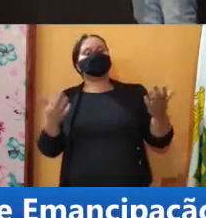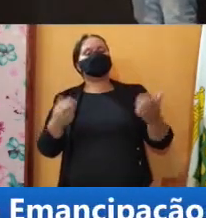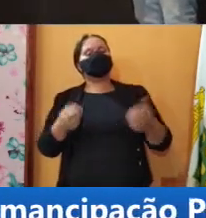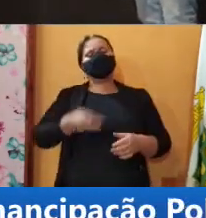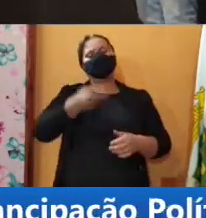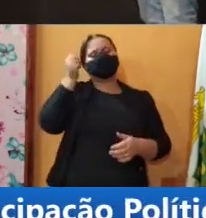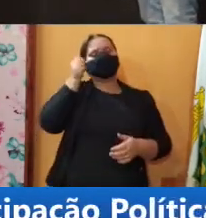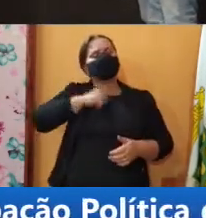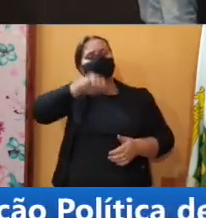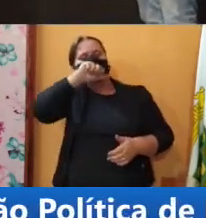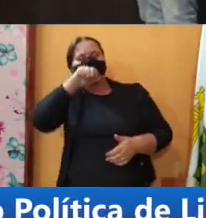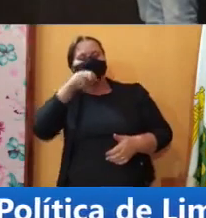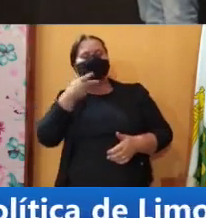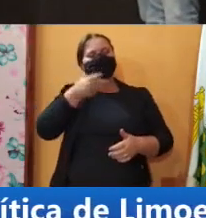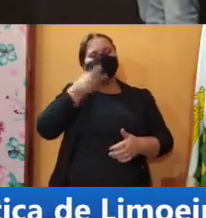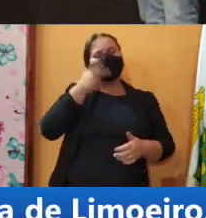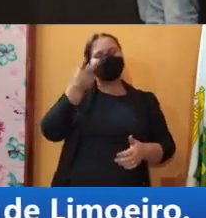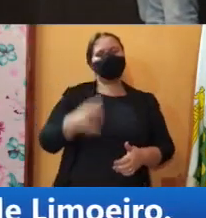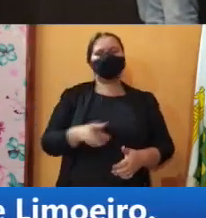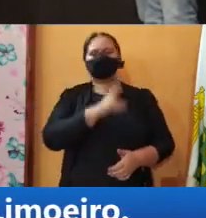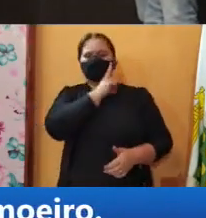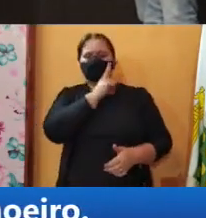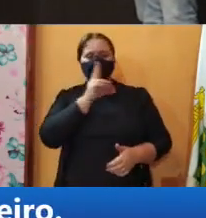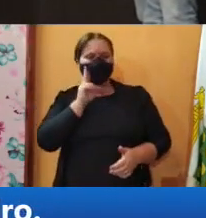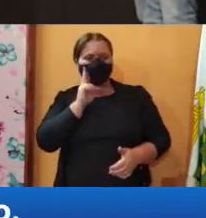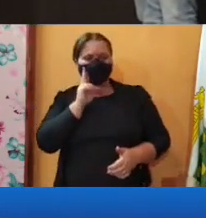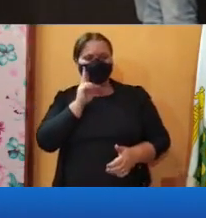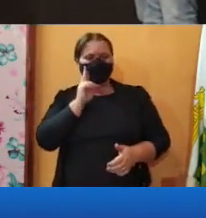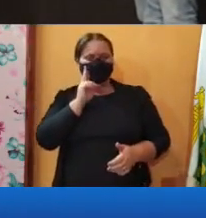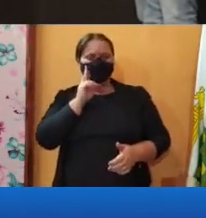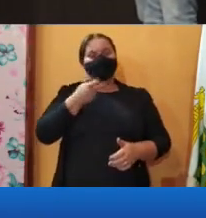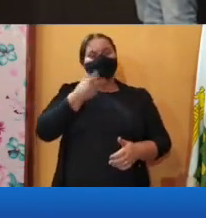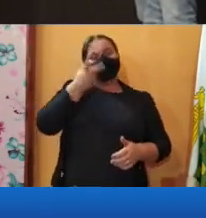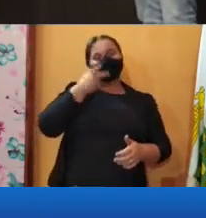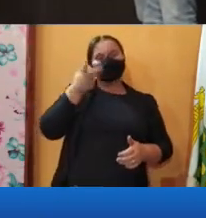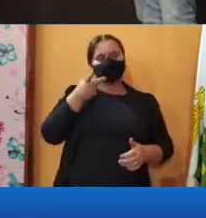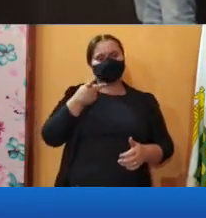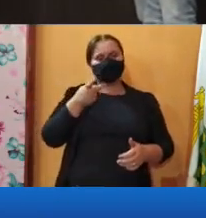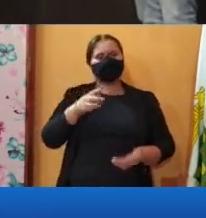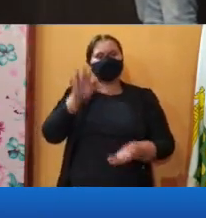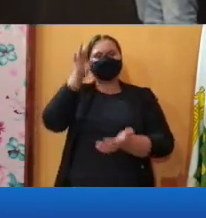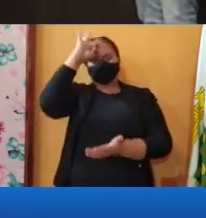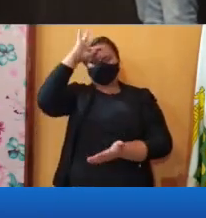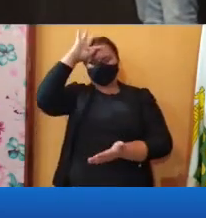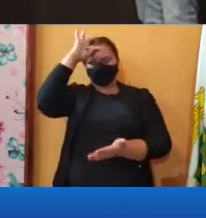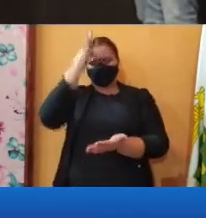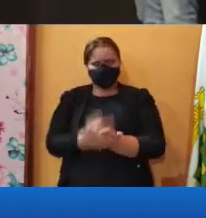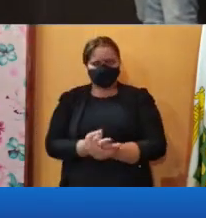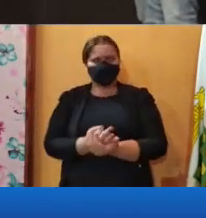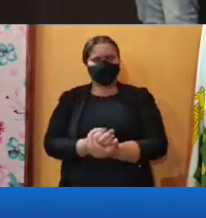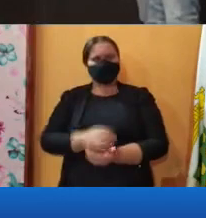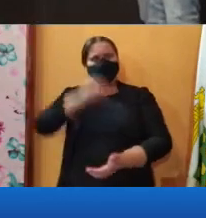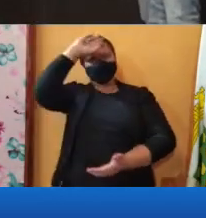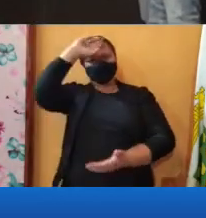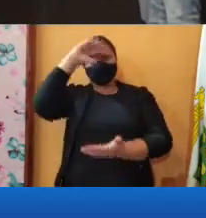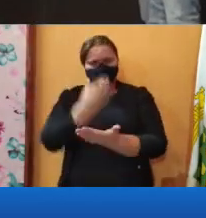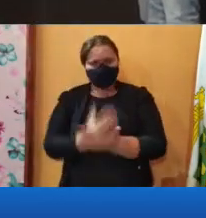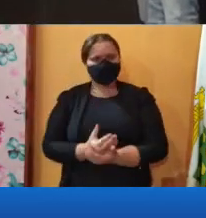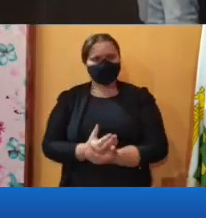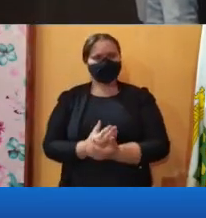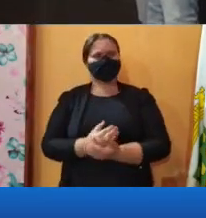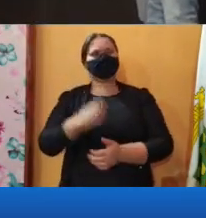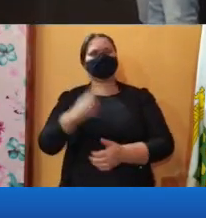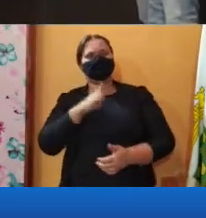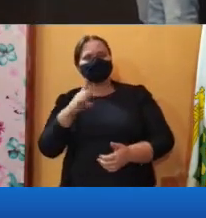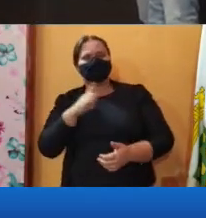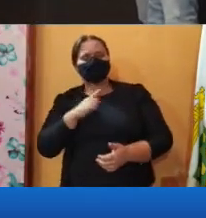na hora do almoço da minha casa, eu dizia assim, é a fé, é o acreditar. Então, a